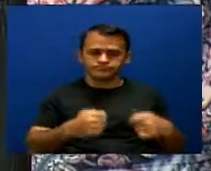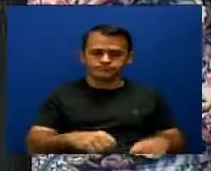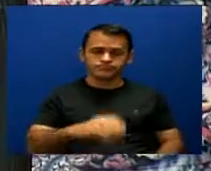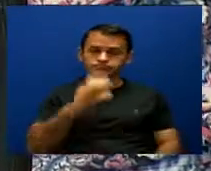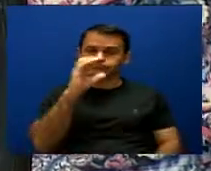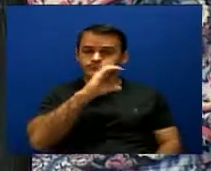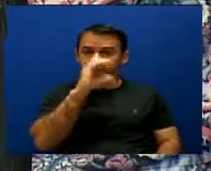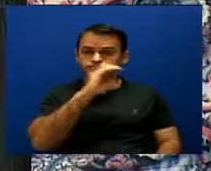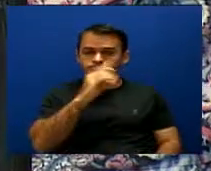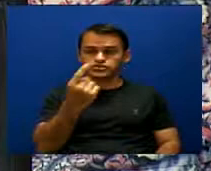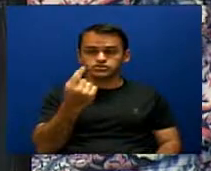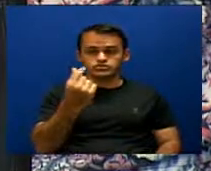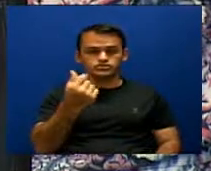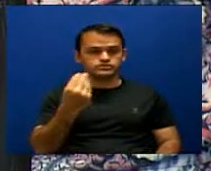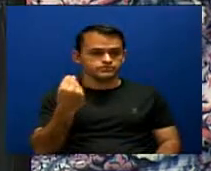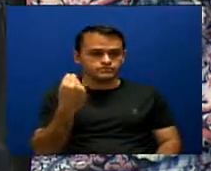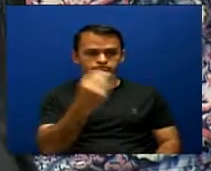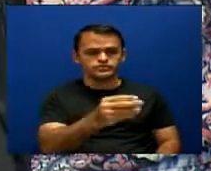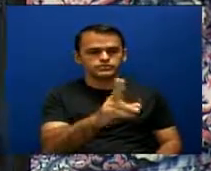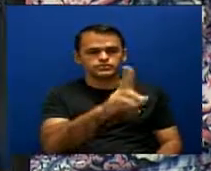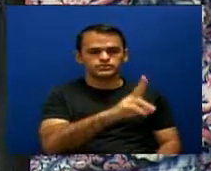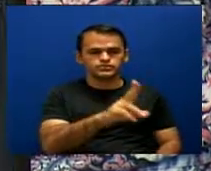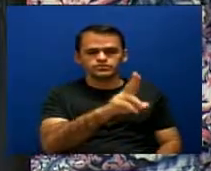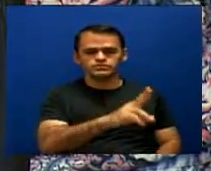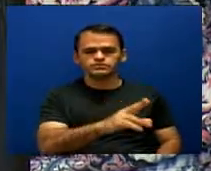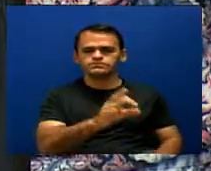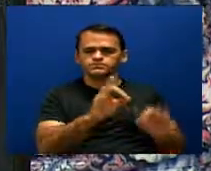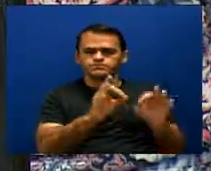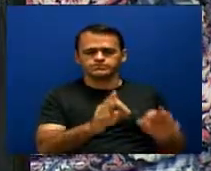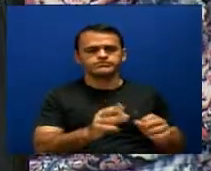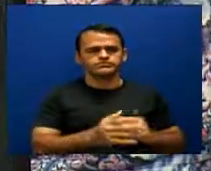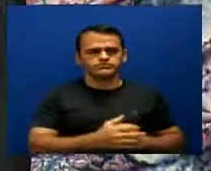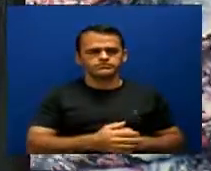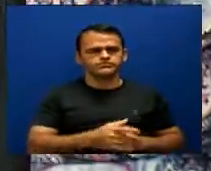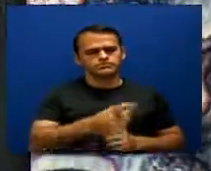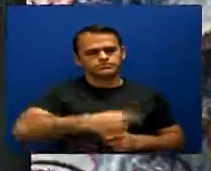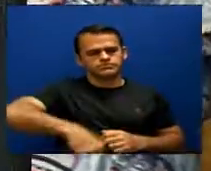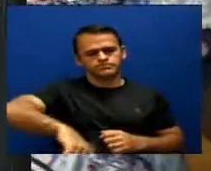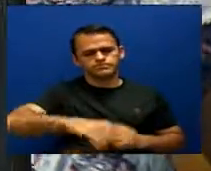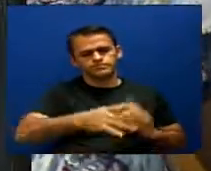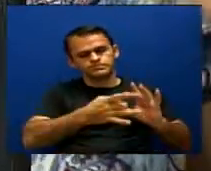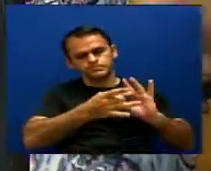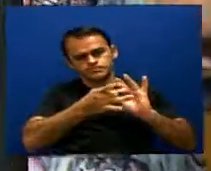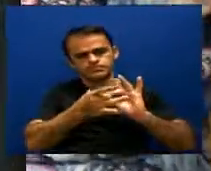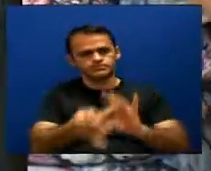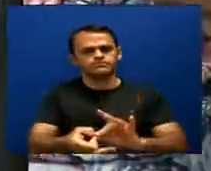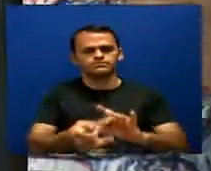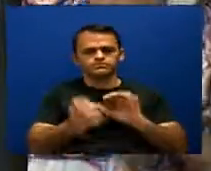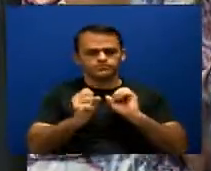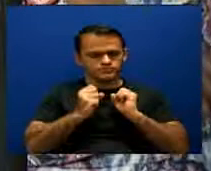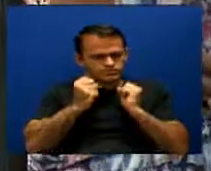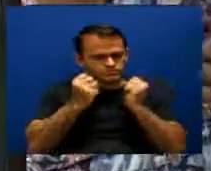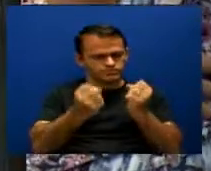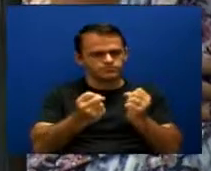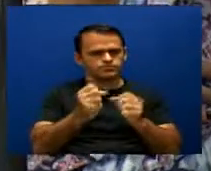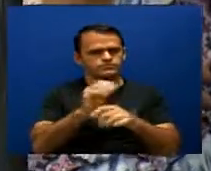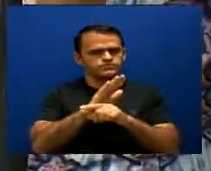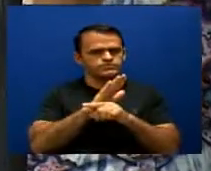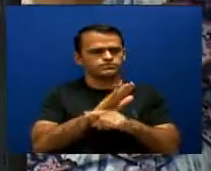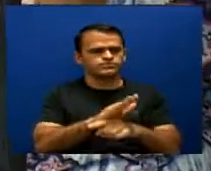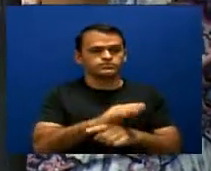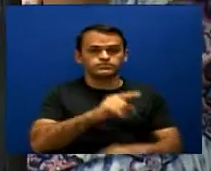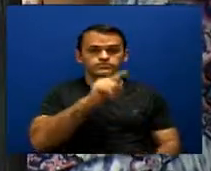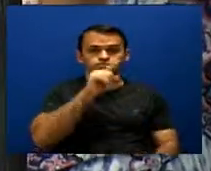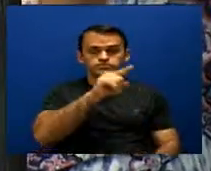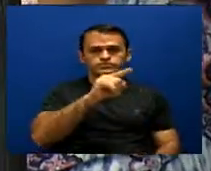correto com esse valor que foi destinado para lá. Eu tenho certeza que nós vamos unir forças para ajudar. O coração do Hospital Público